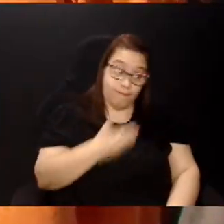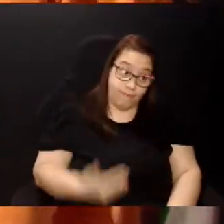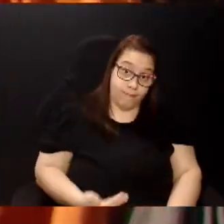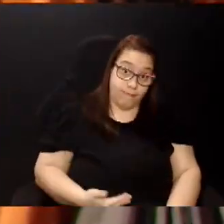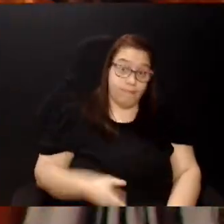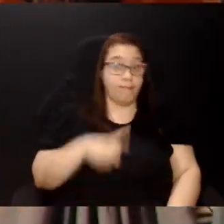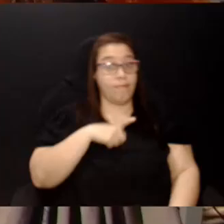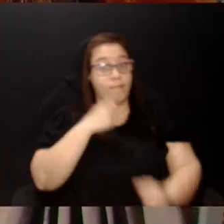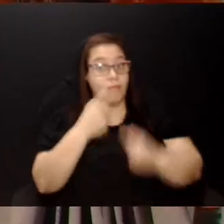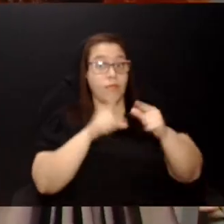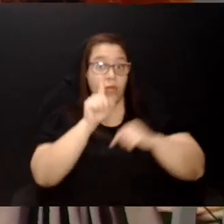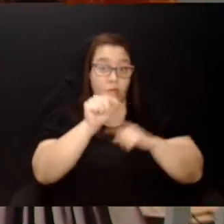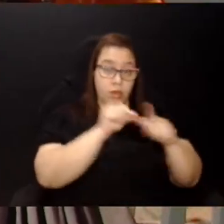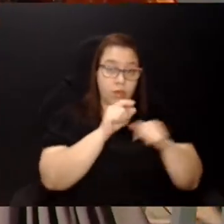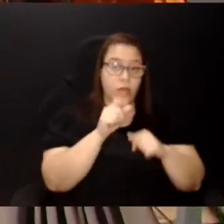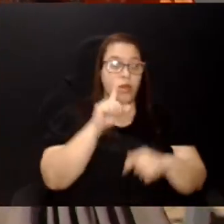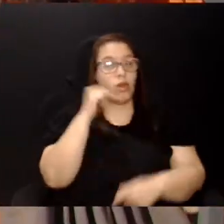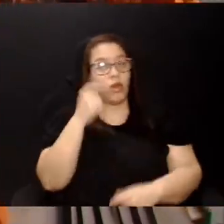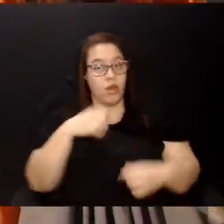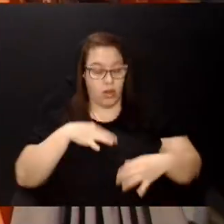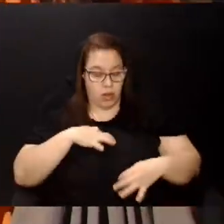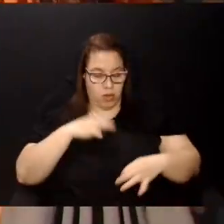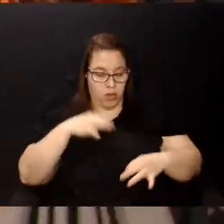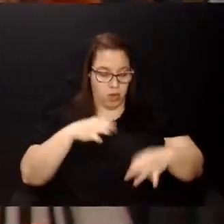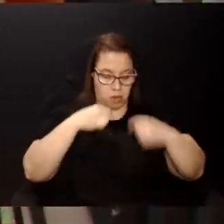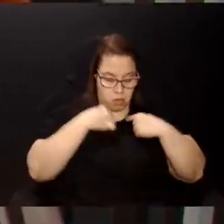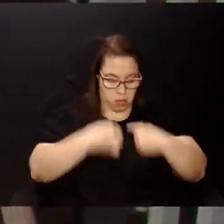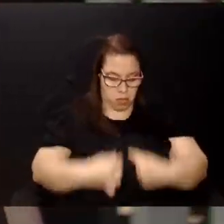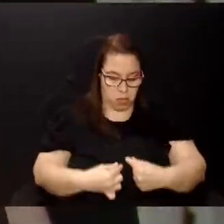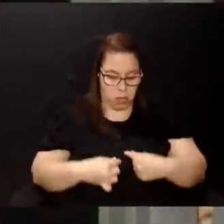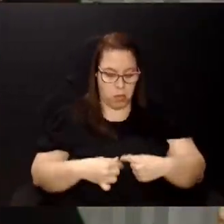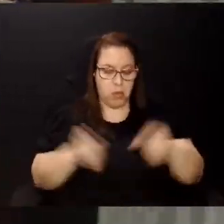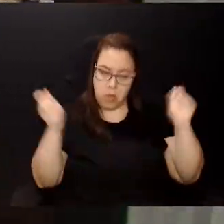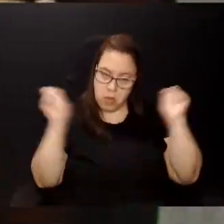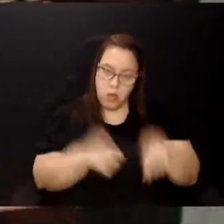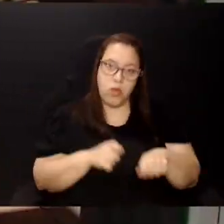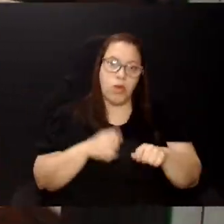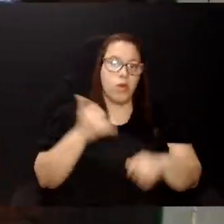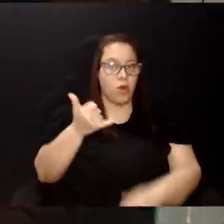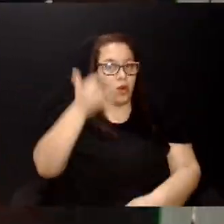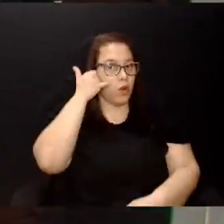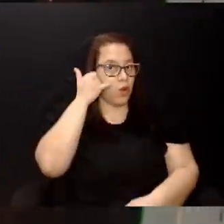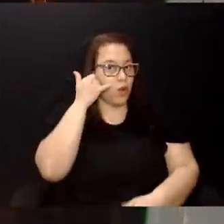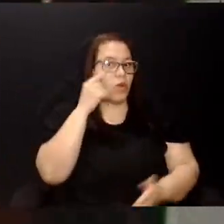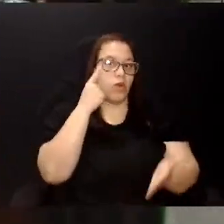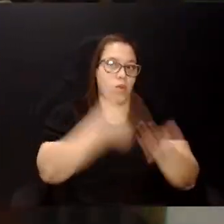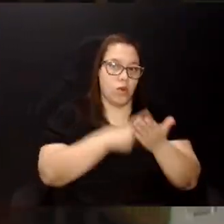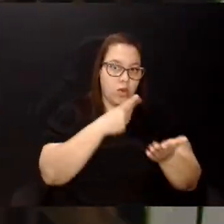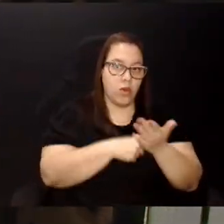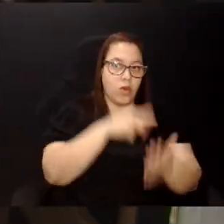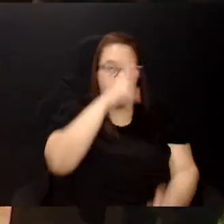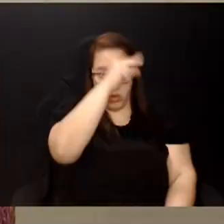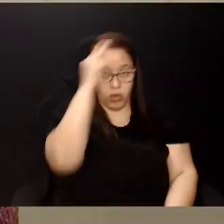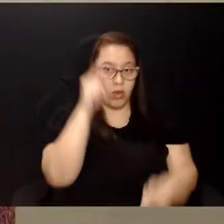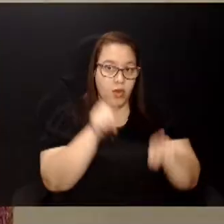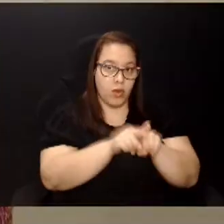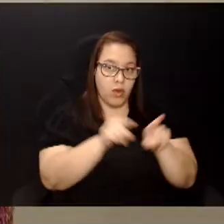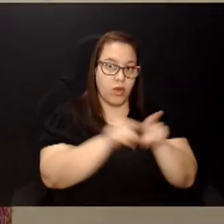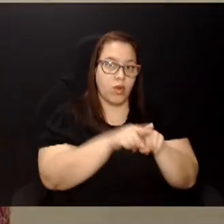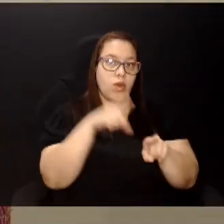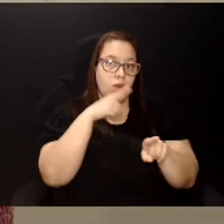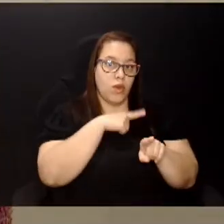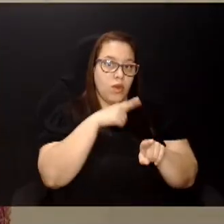algumas ferramentas, né, além do uniforme, do crachá, da possibilidade de ligar para confirmar, a Prefeitura também ela tem a